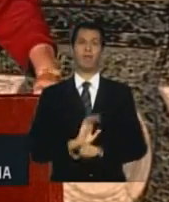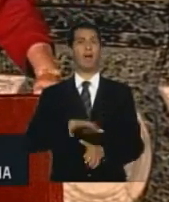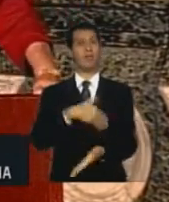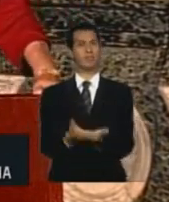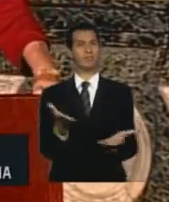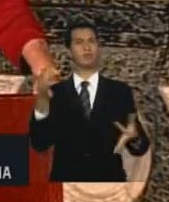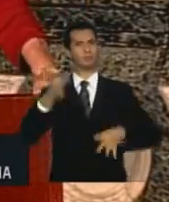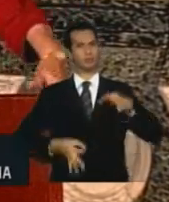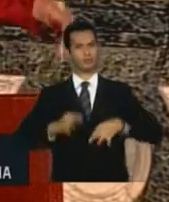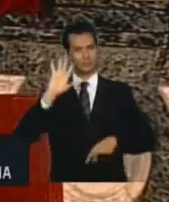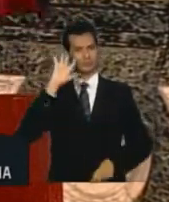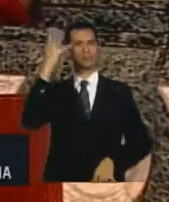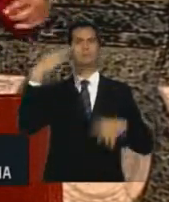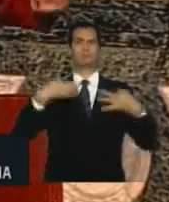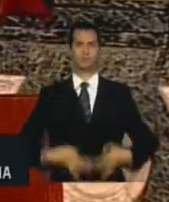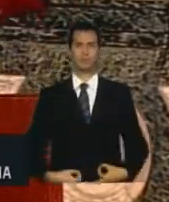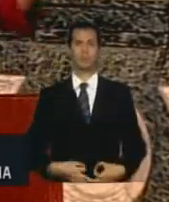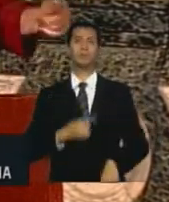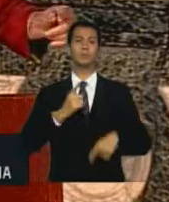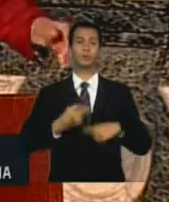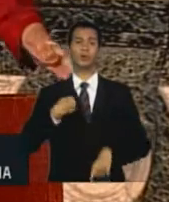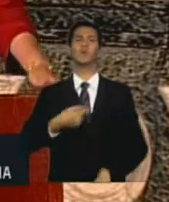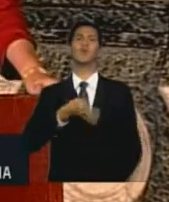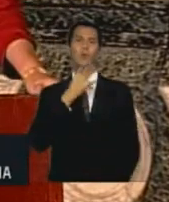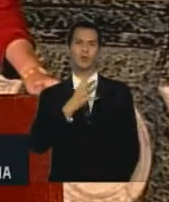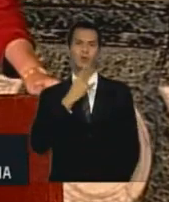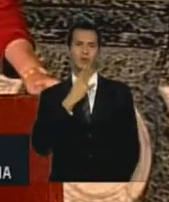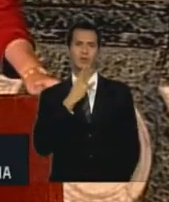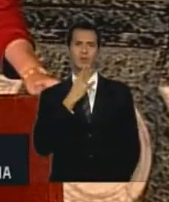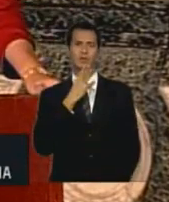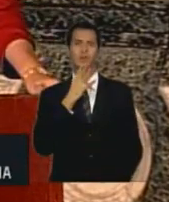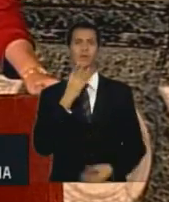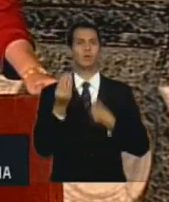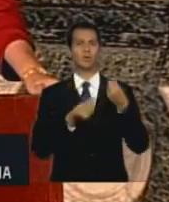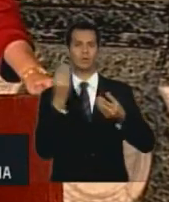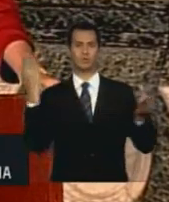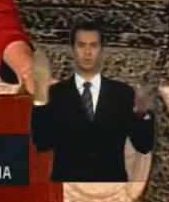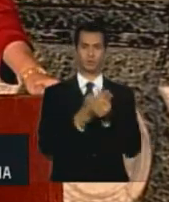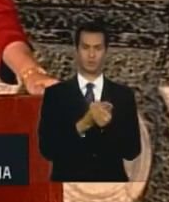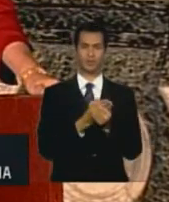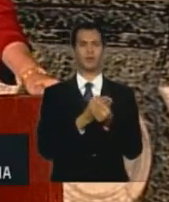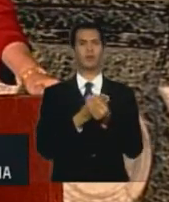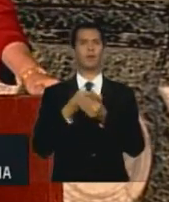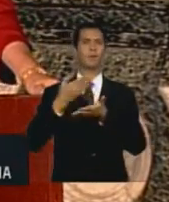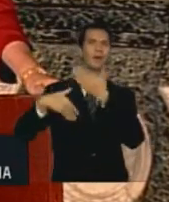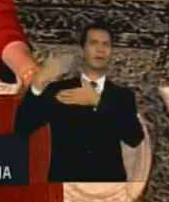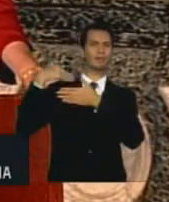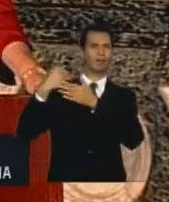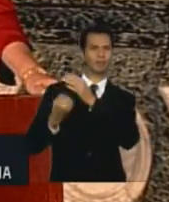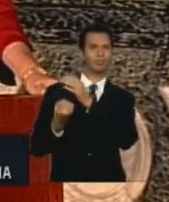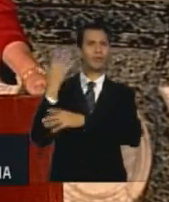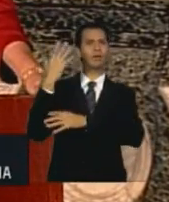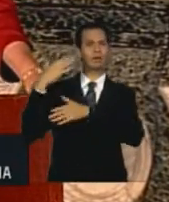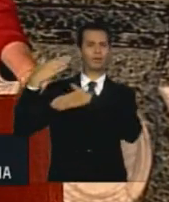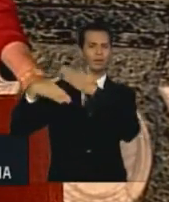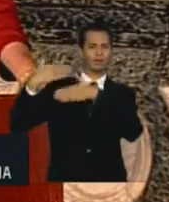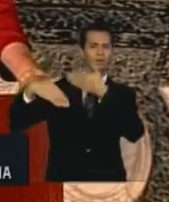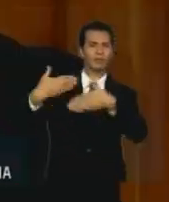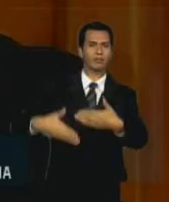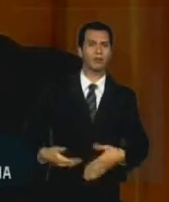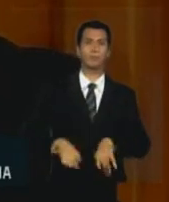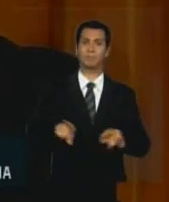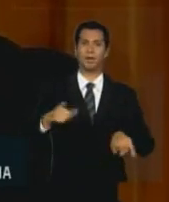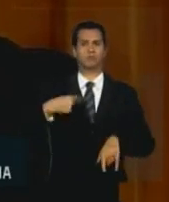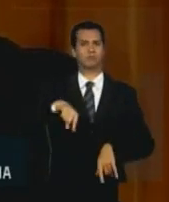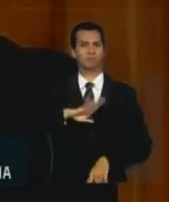também, mesmo eu conhecendo a origem desta ação, nós não podemos assumir e substituir